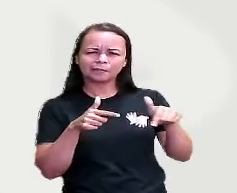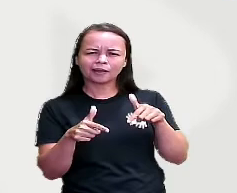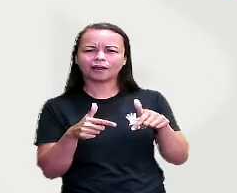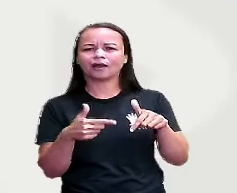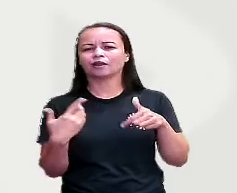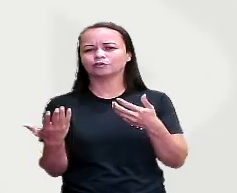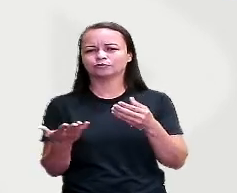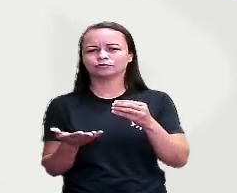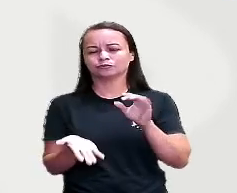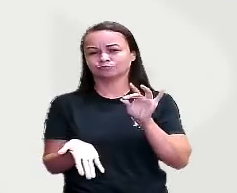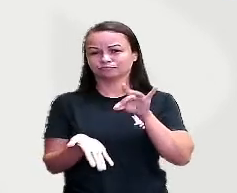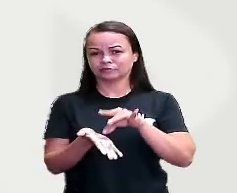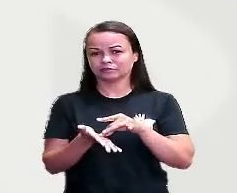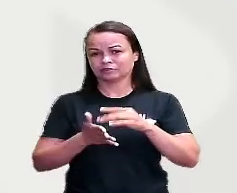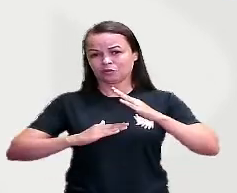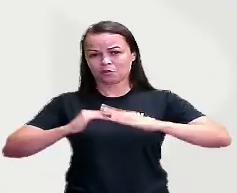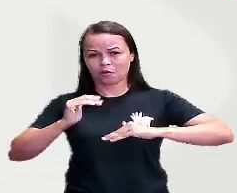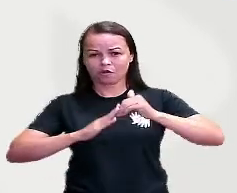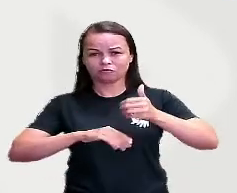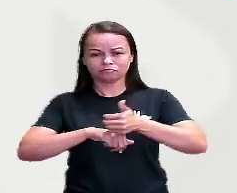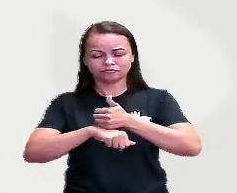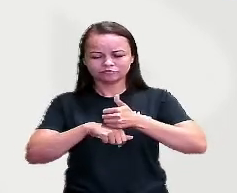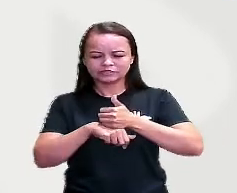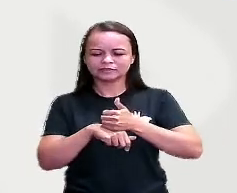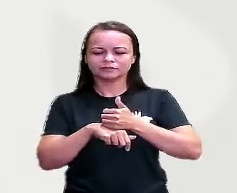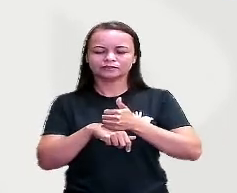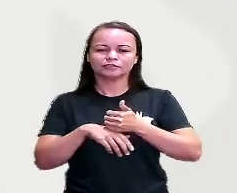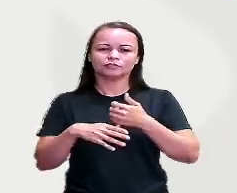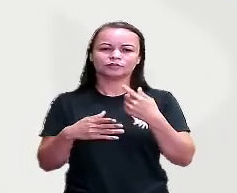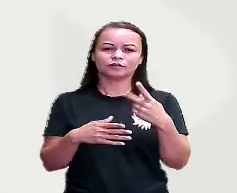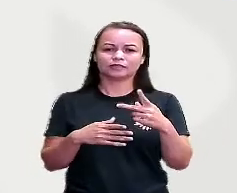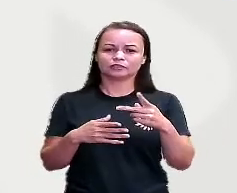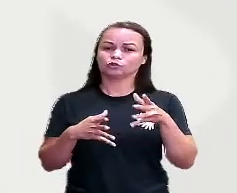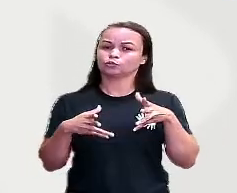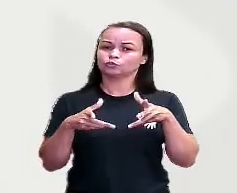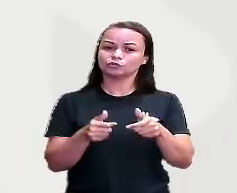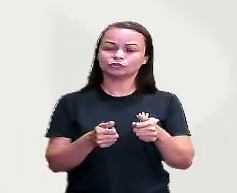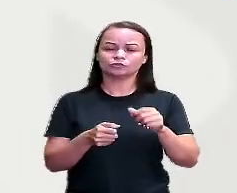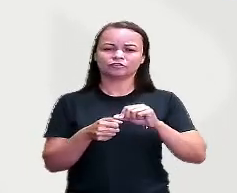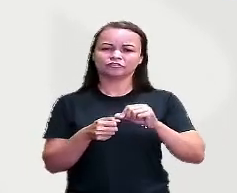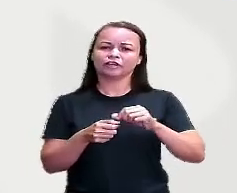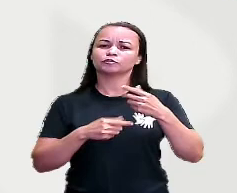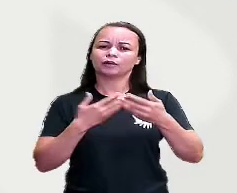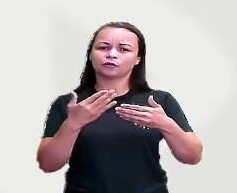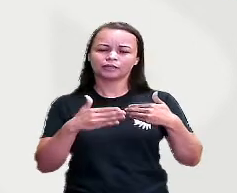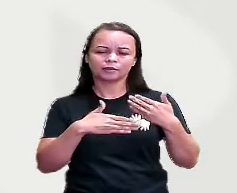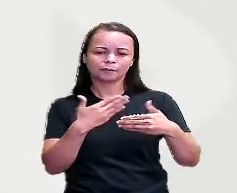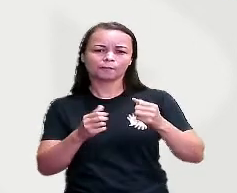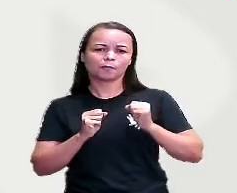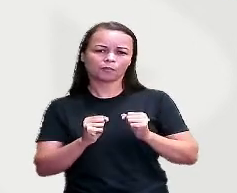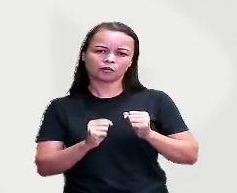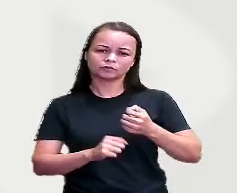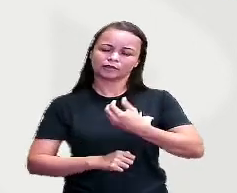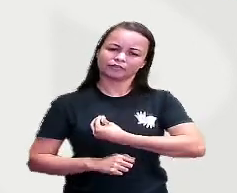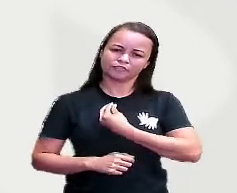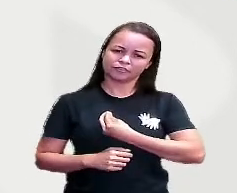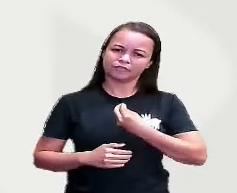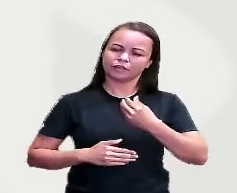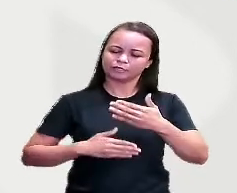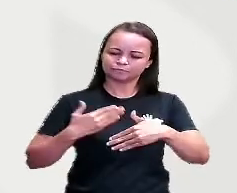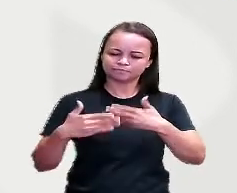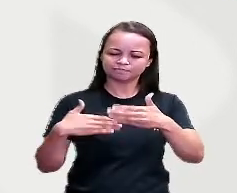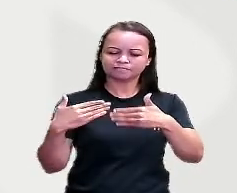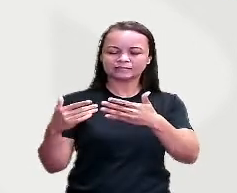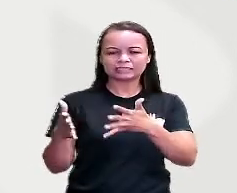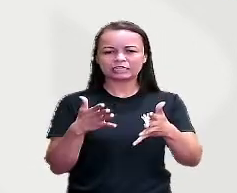Então, trabalho, profissão é aquilo que a gente faz para que a gente possa sobreviver, para que a gente possa viver, o que é